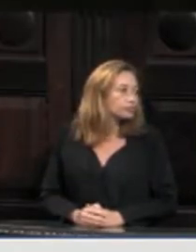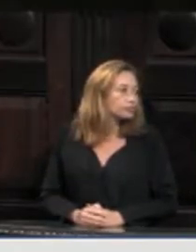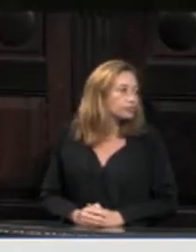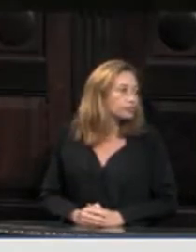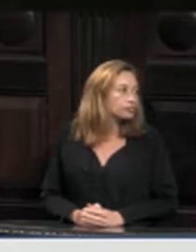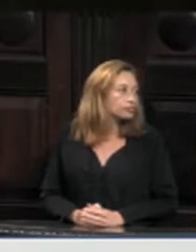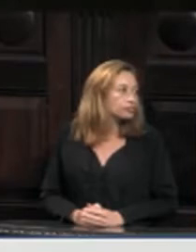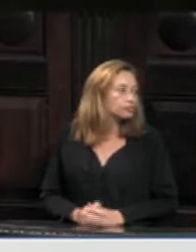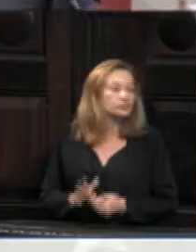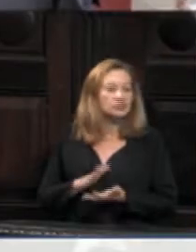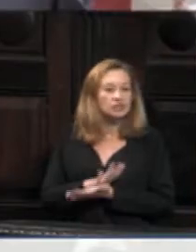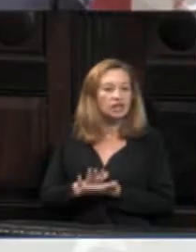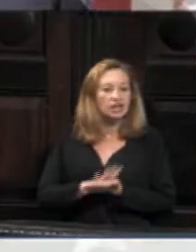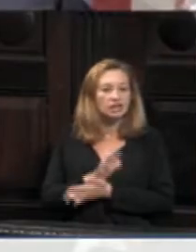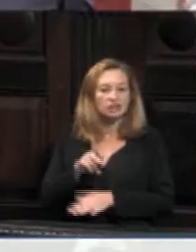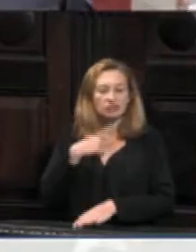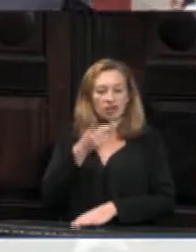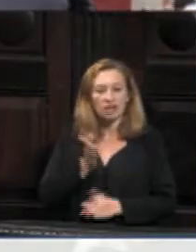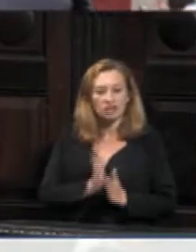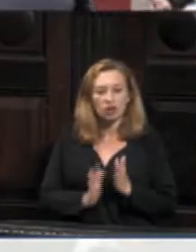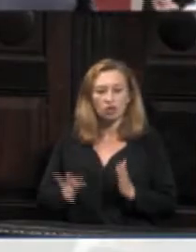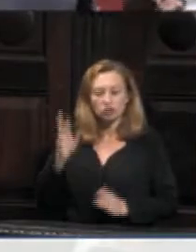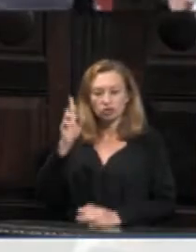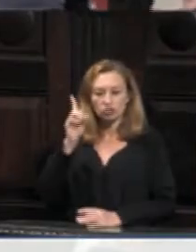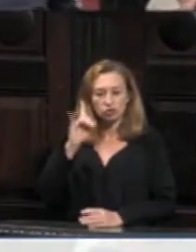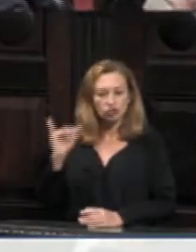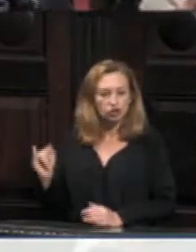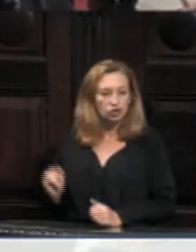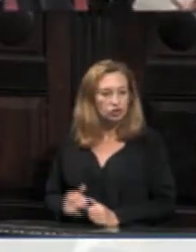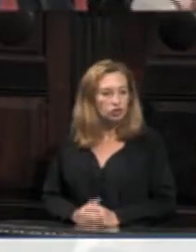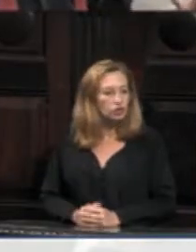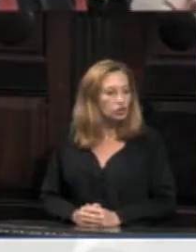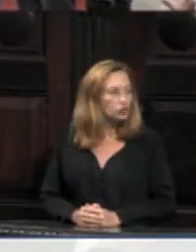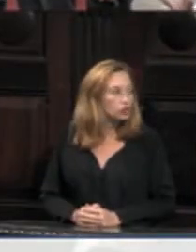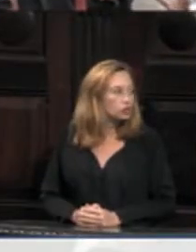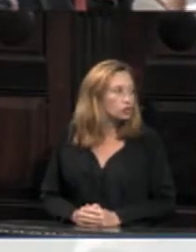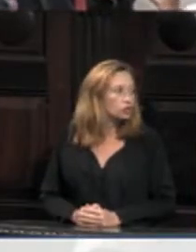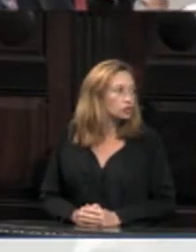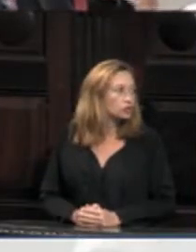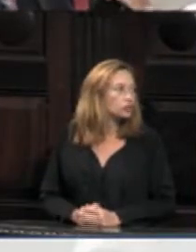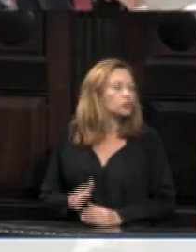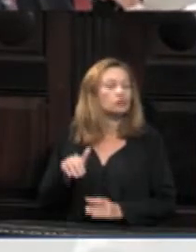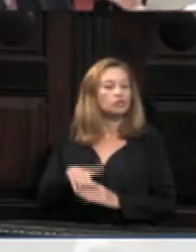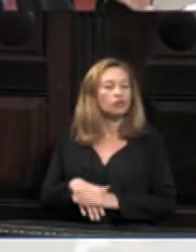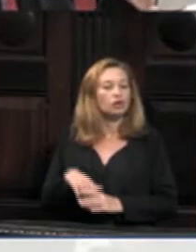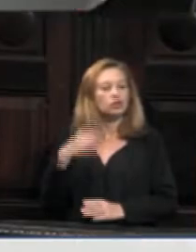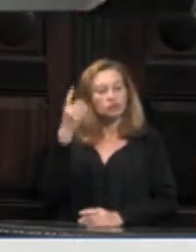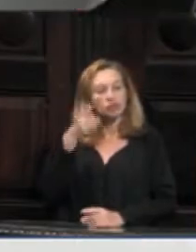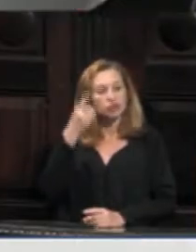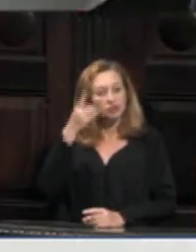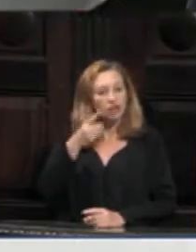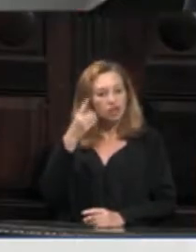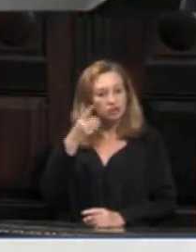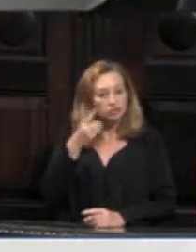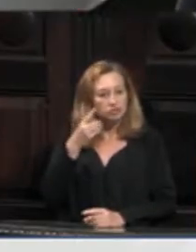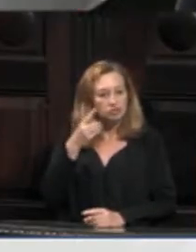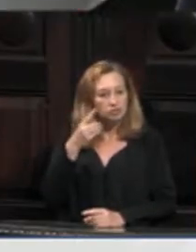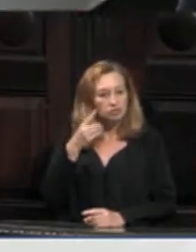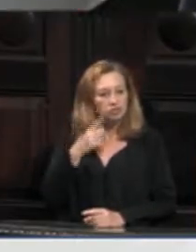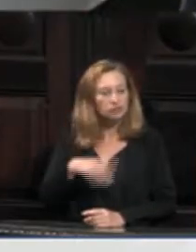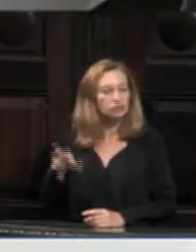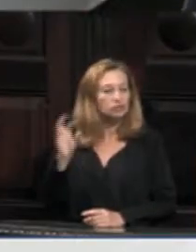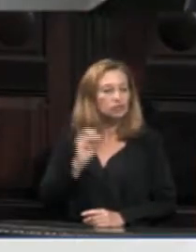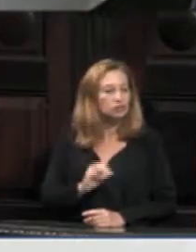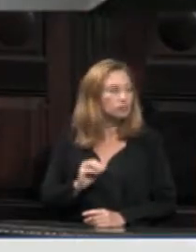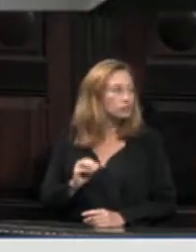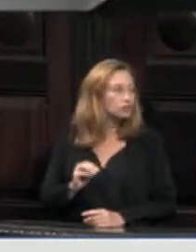Promulgação. Nada mais havendo a tratar na ordem do dia. Registro-se o meu voto. Voto do deputado Luiz Paulo. Não é contrário o meu voto. É